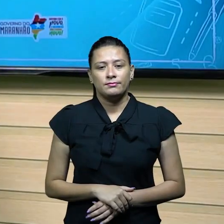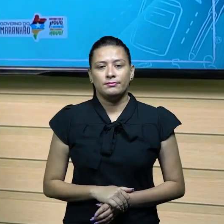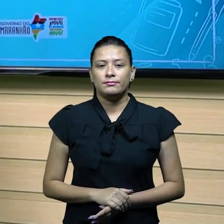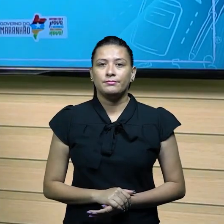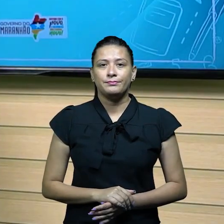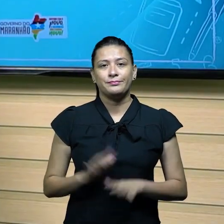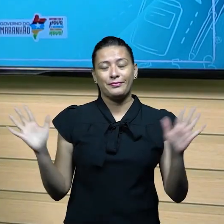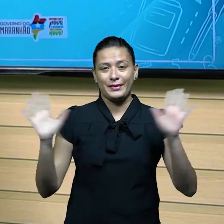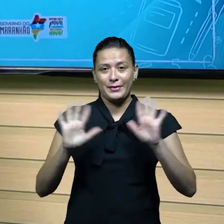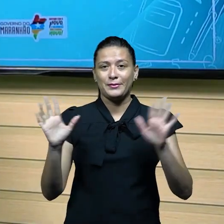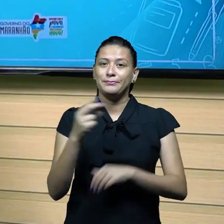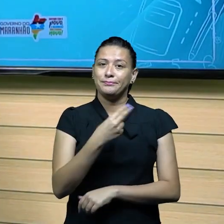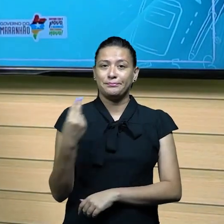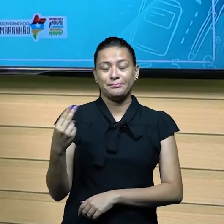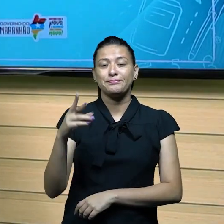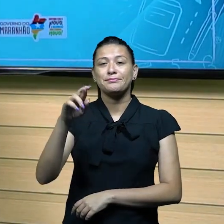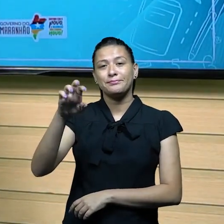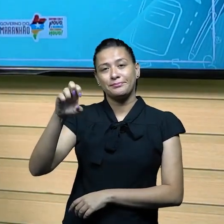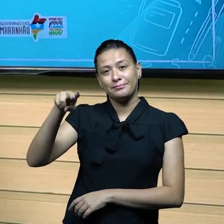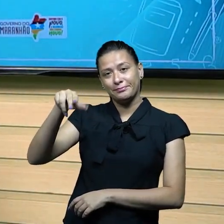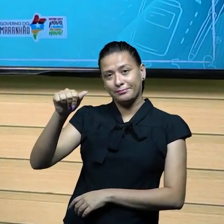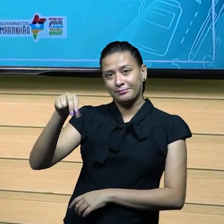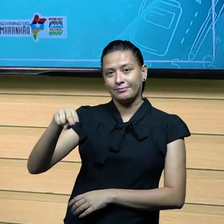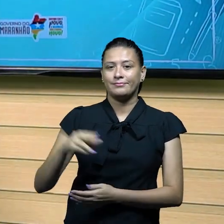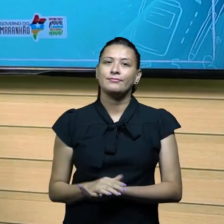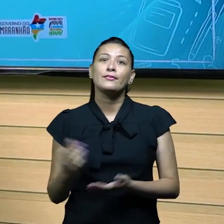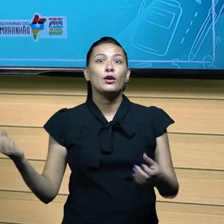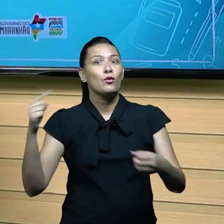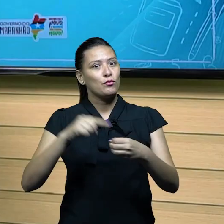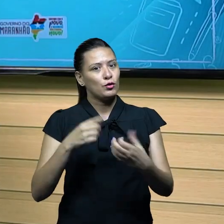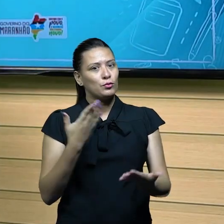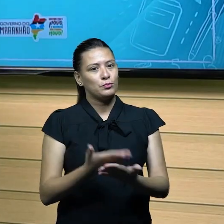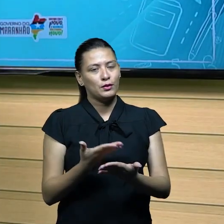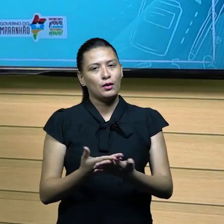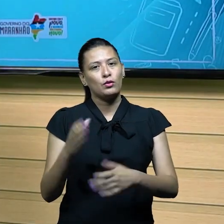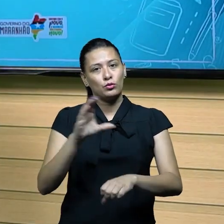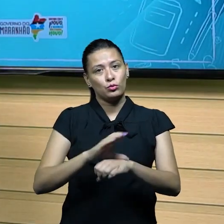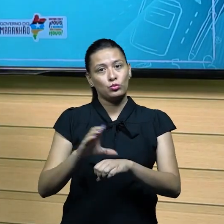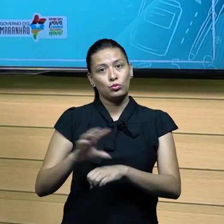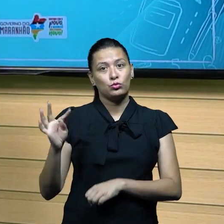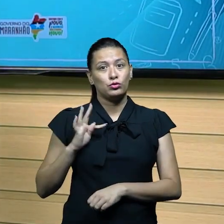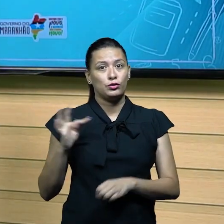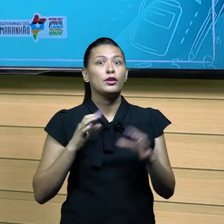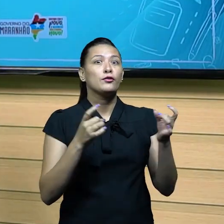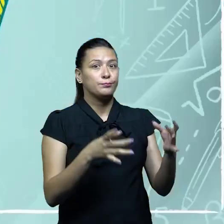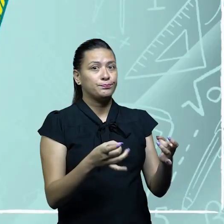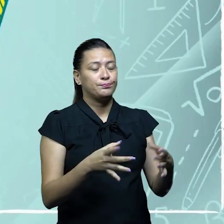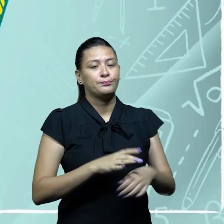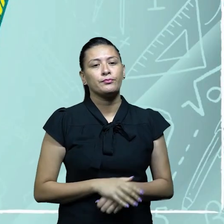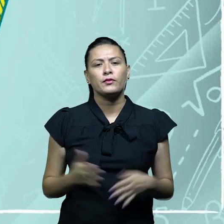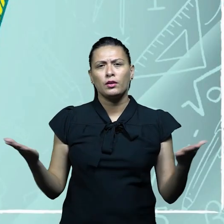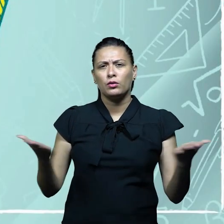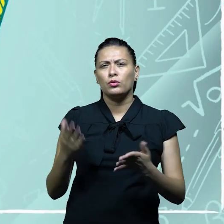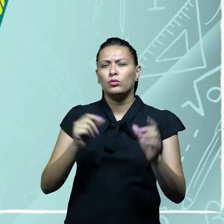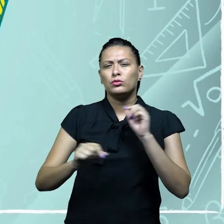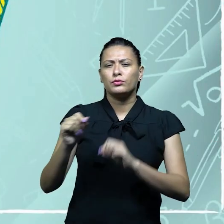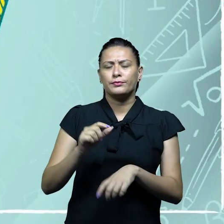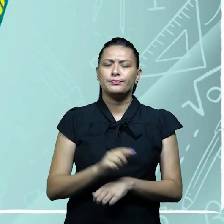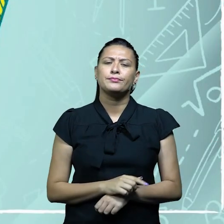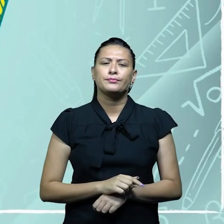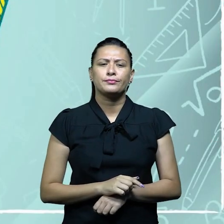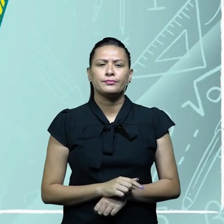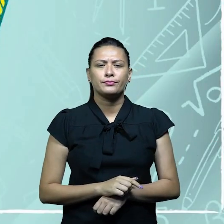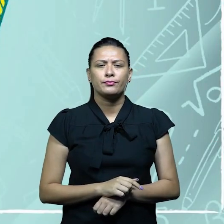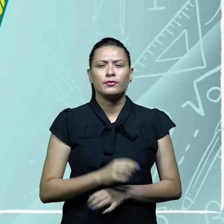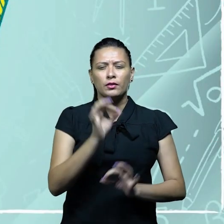Olá pessoal, sou o professor Renan Robson, volto aqui com vocês para ministrar disciplinas do curso de Técnico em Vendas. E hoje vamos trabalhar a disciplina de